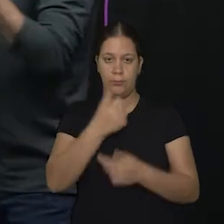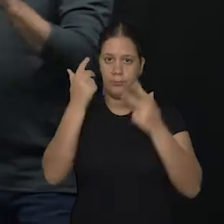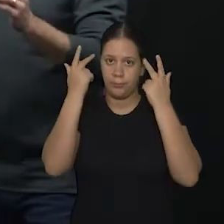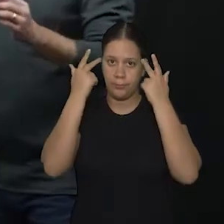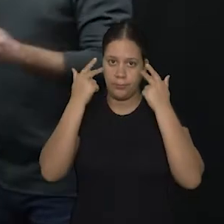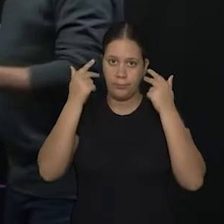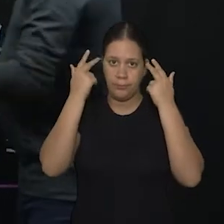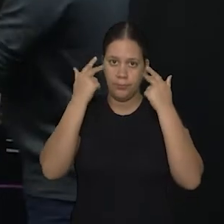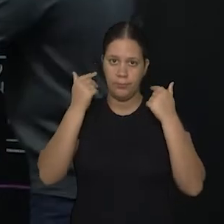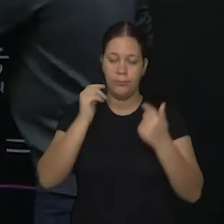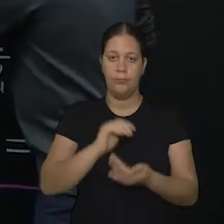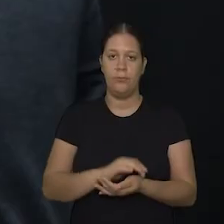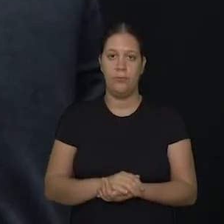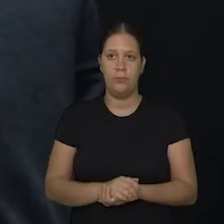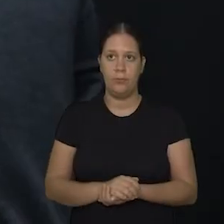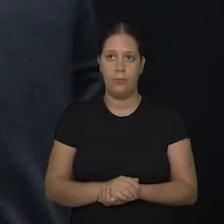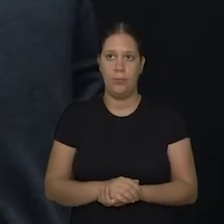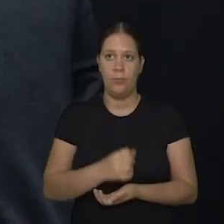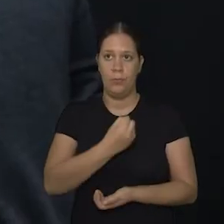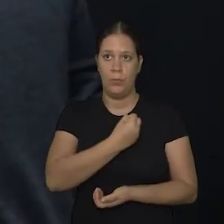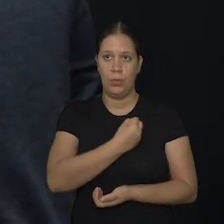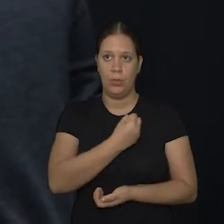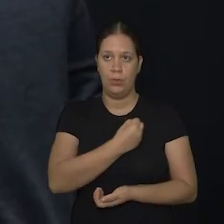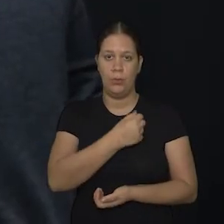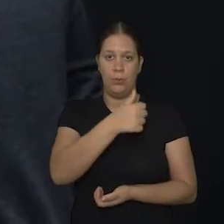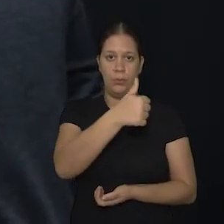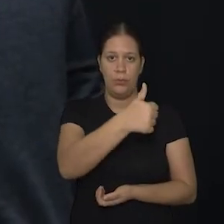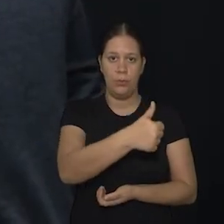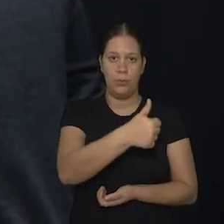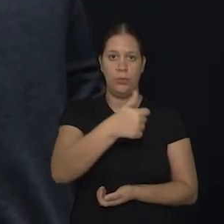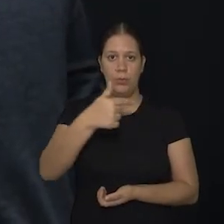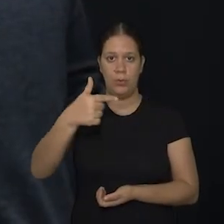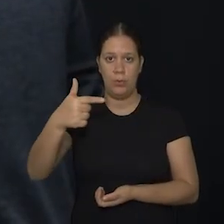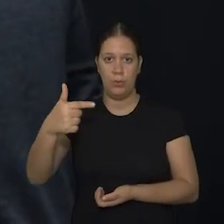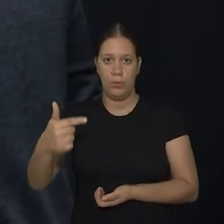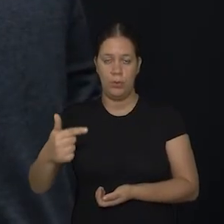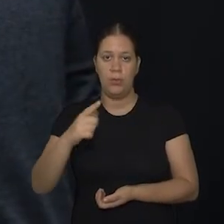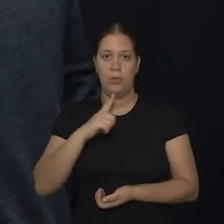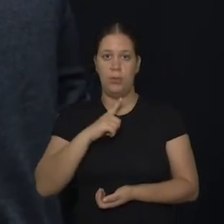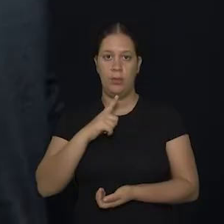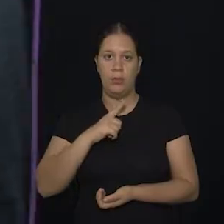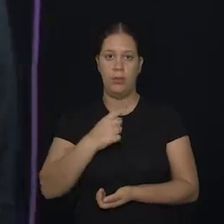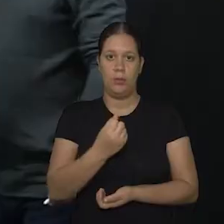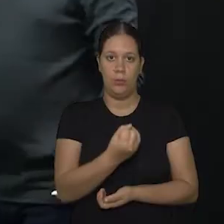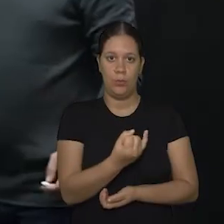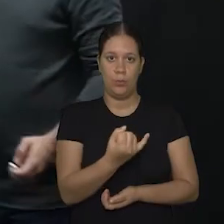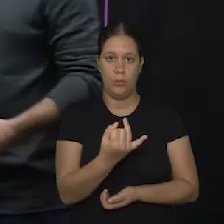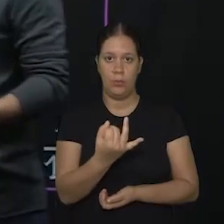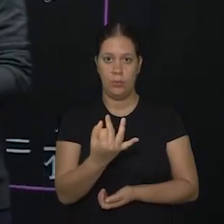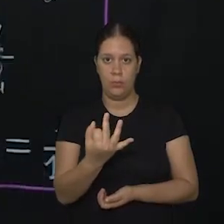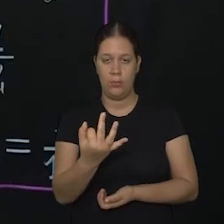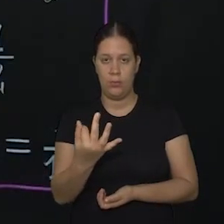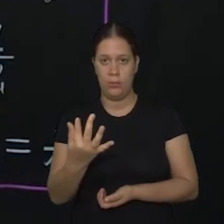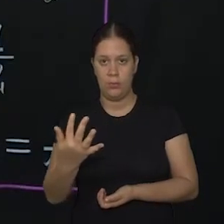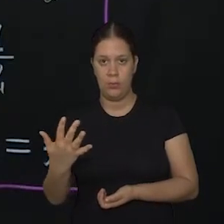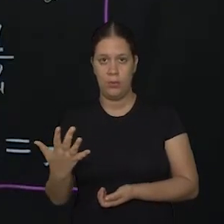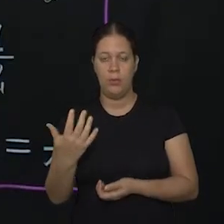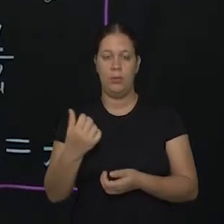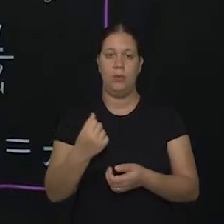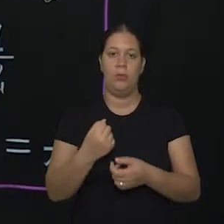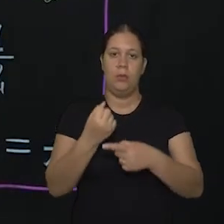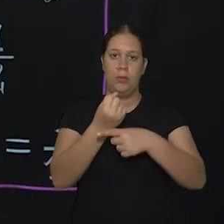inteiros. Beleza. Entre números inteiros existe uma quantidade infinita de